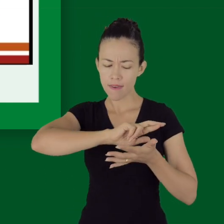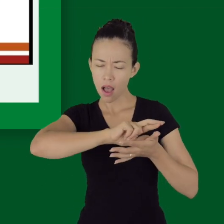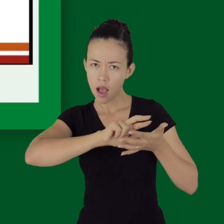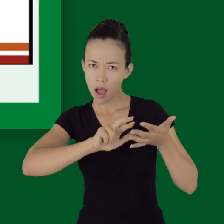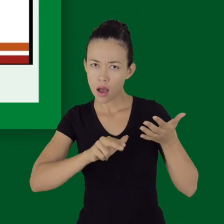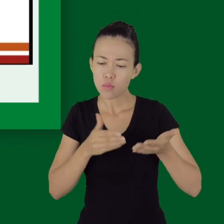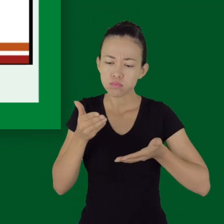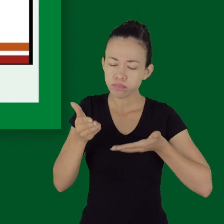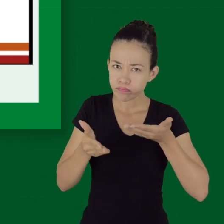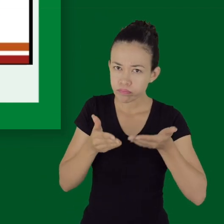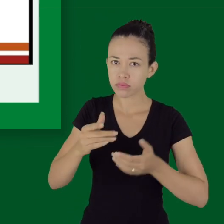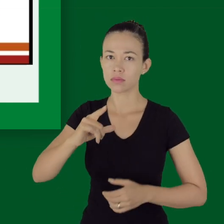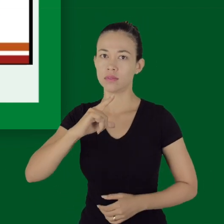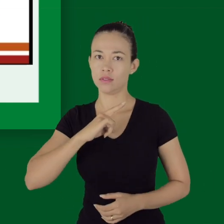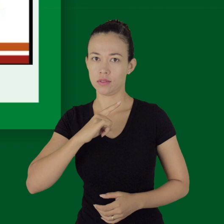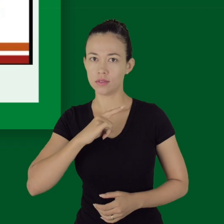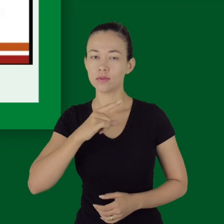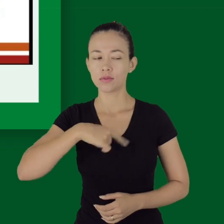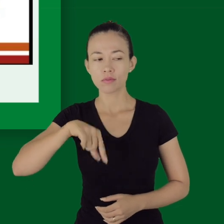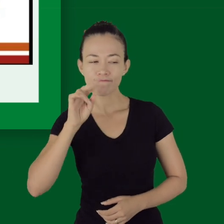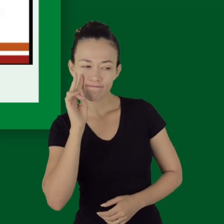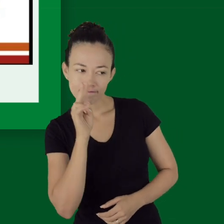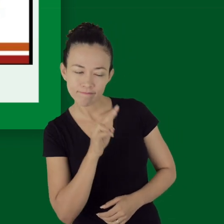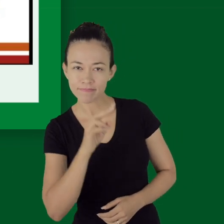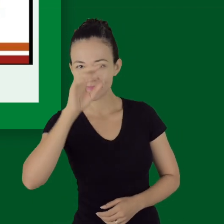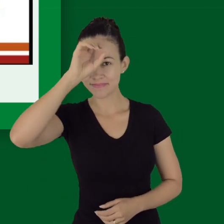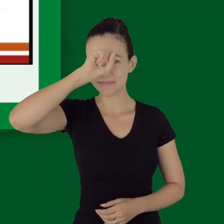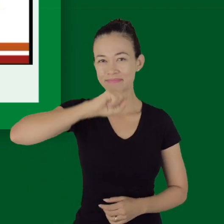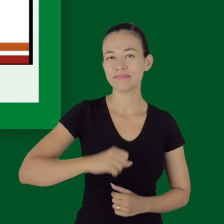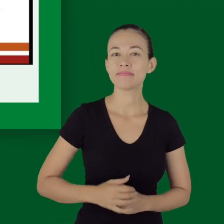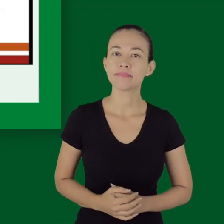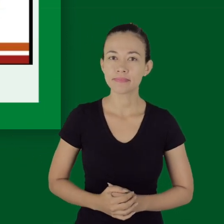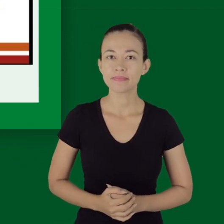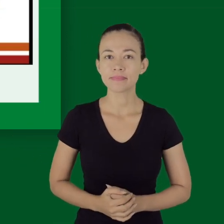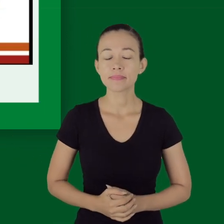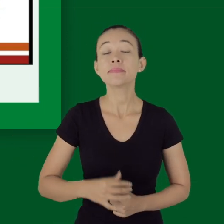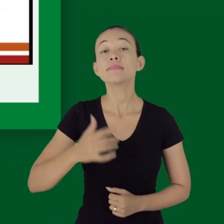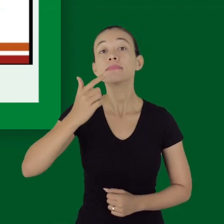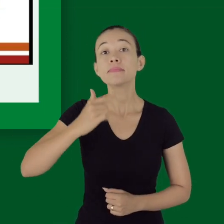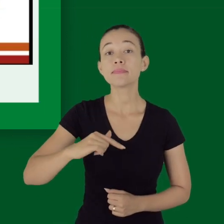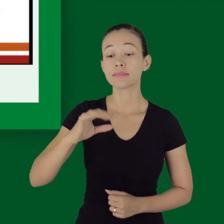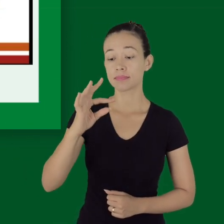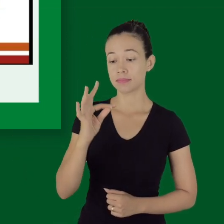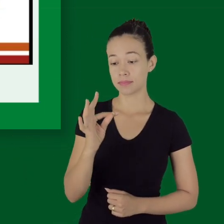o traumatismo raquimedular, ele alcança uma perspectiva importante dentro